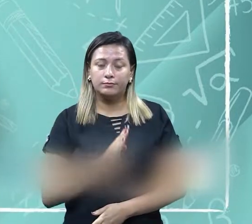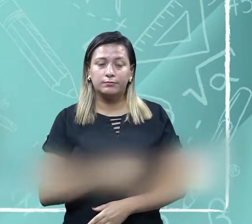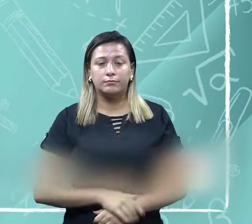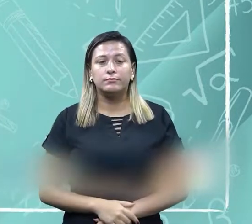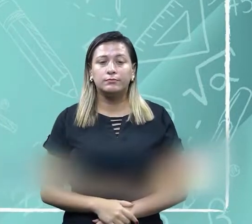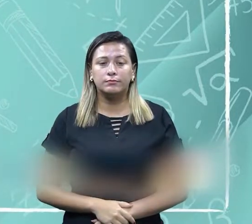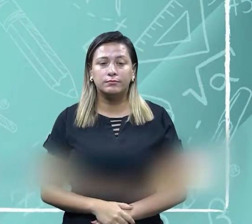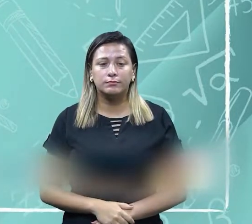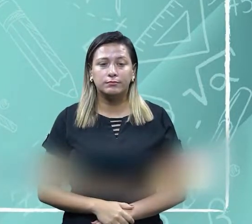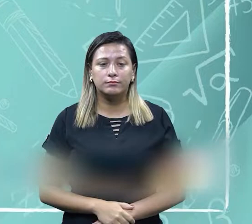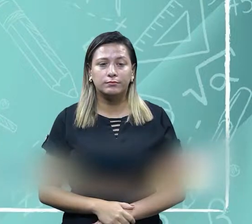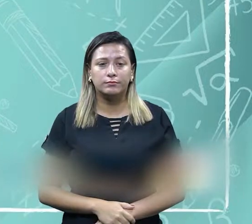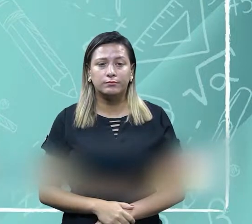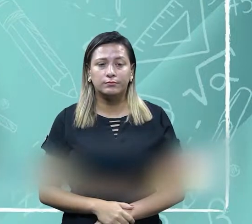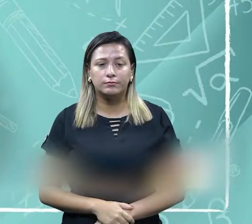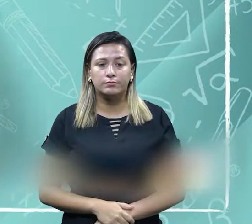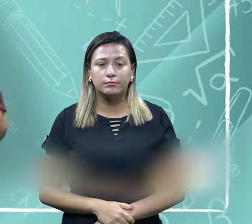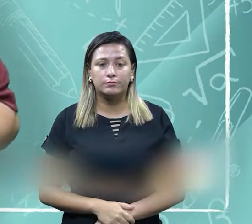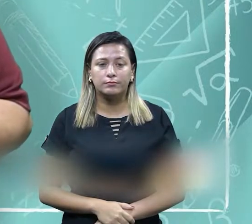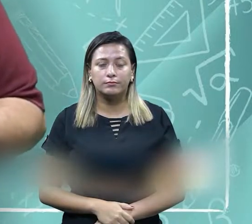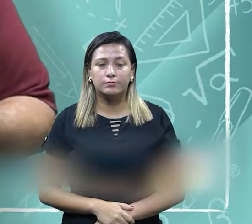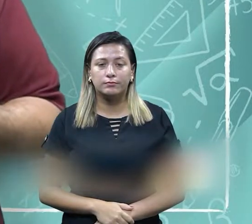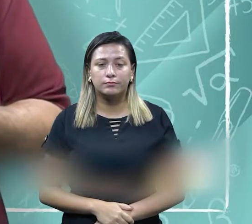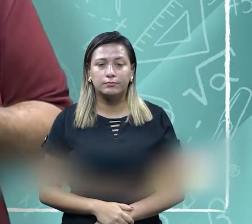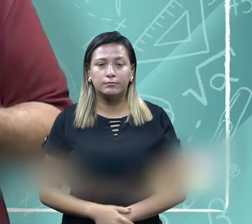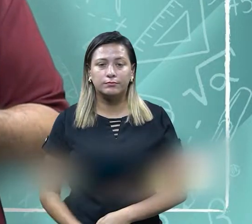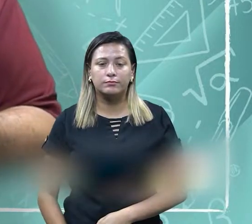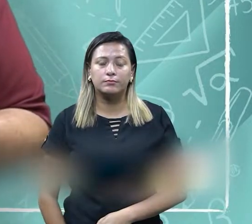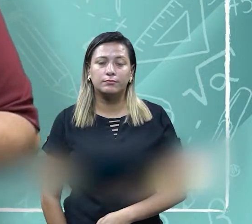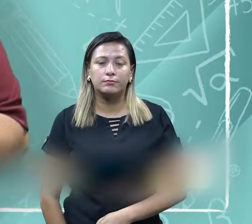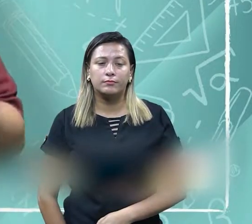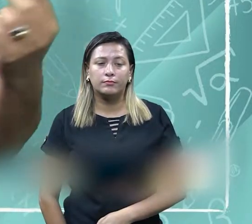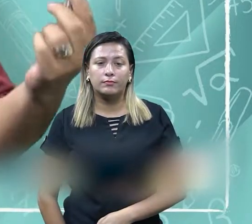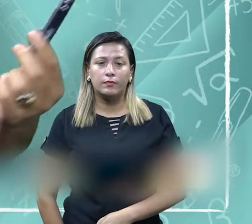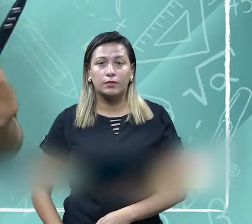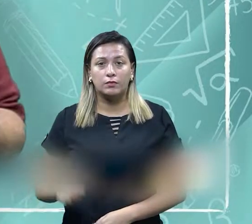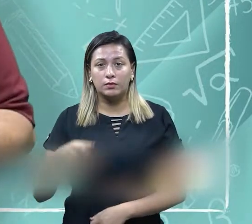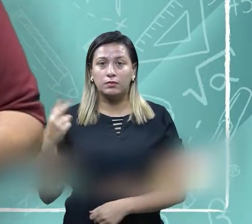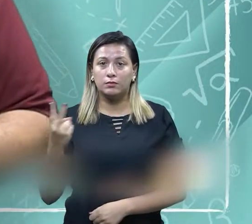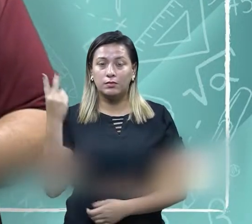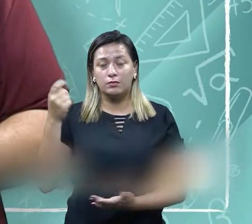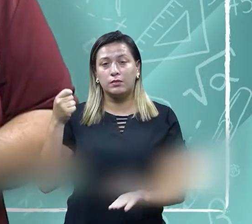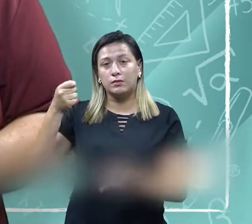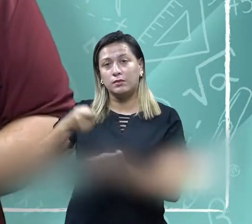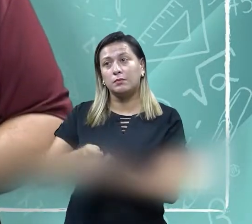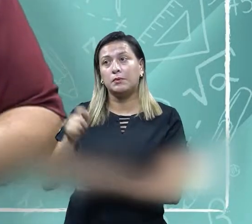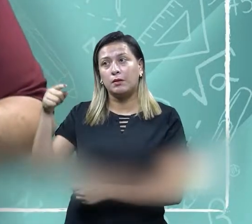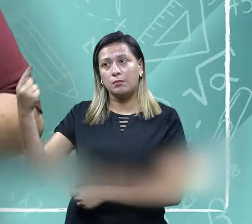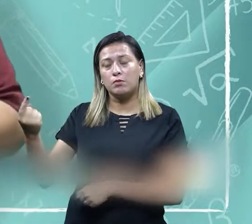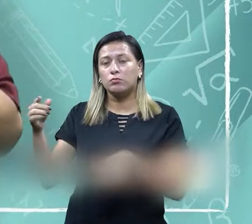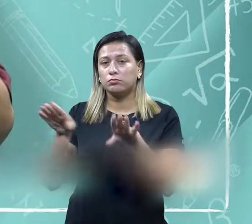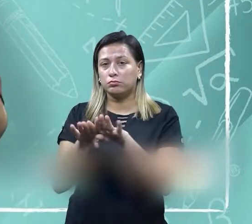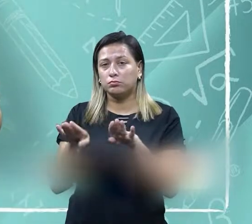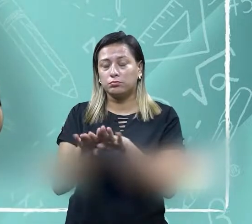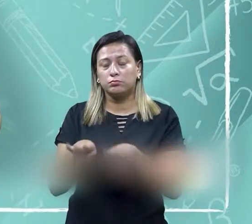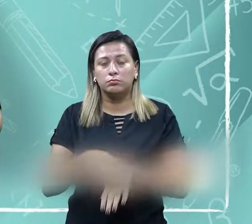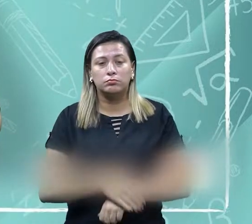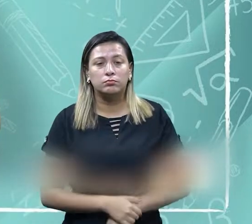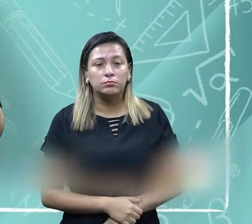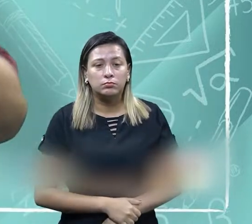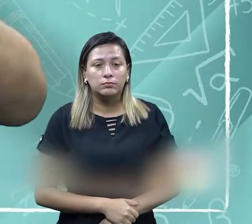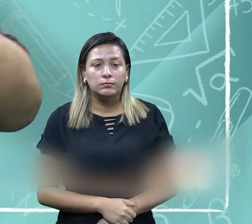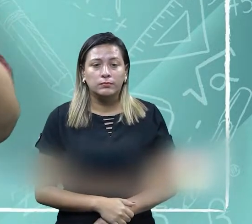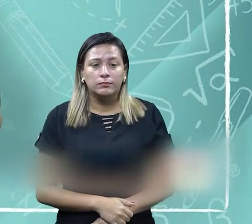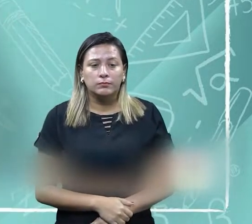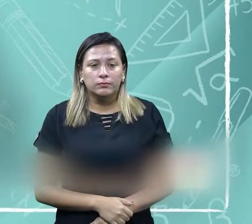consideração que esse valor vai ser pago para outros também, tá ok? Então leva